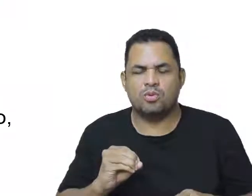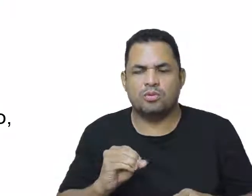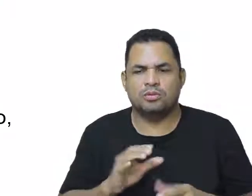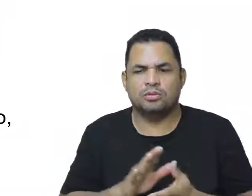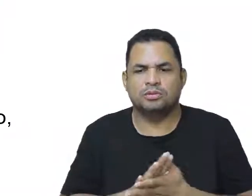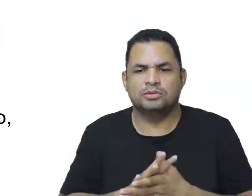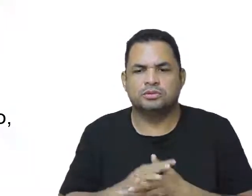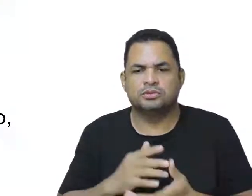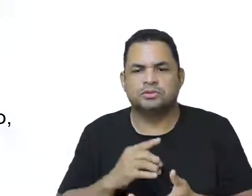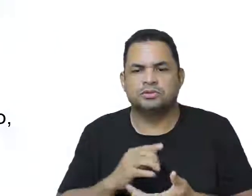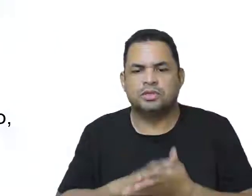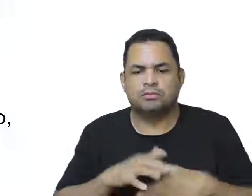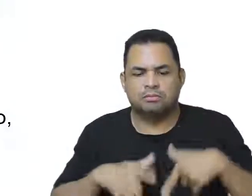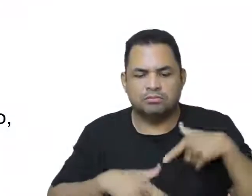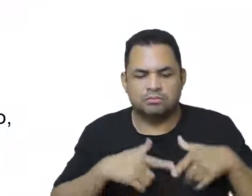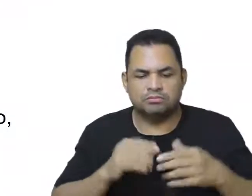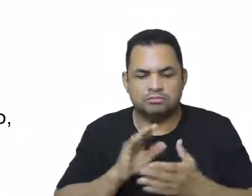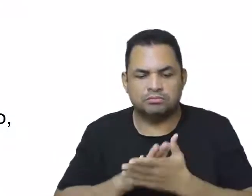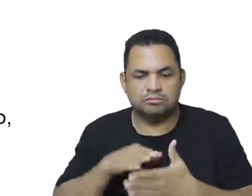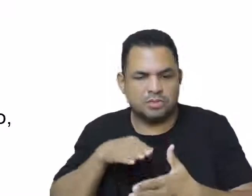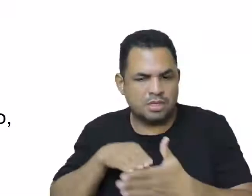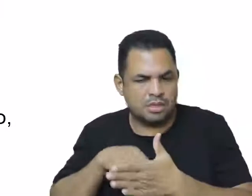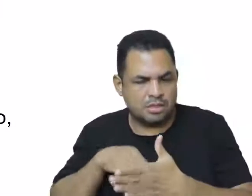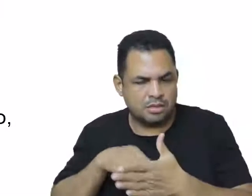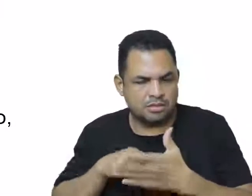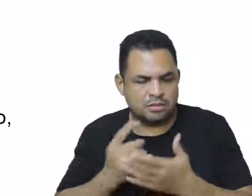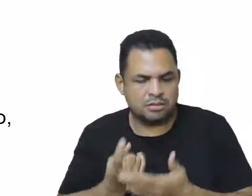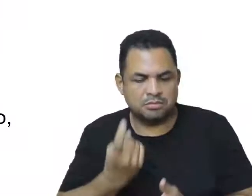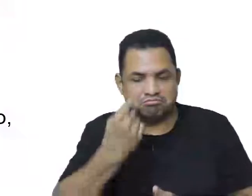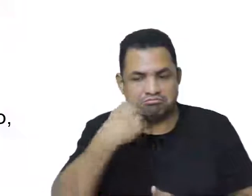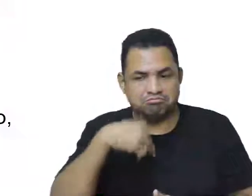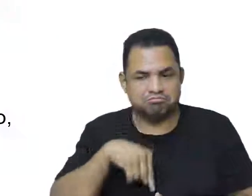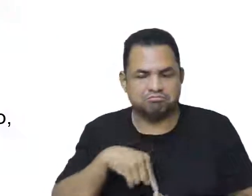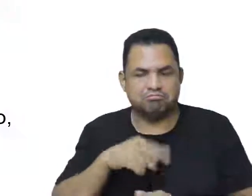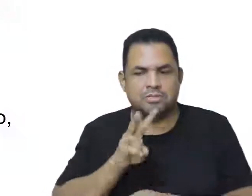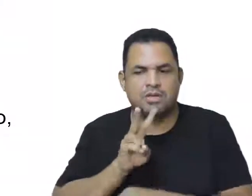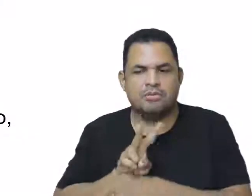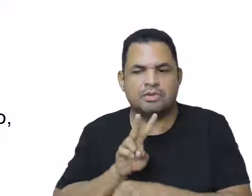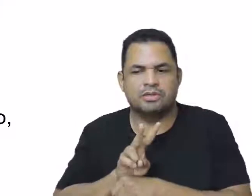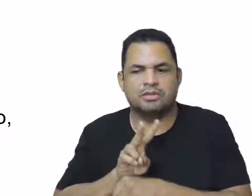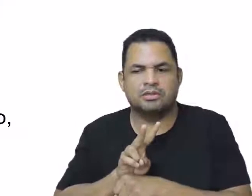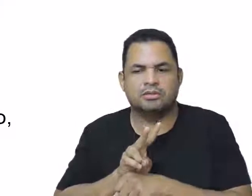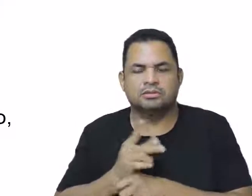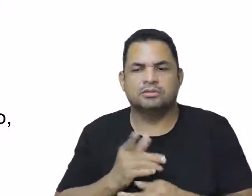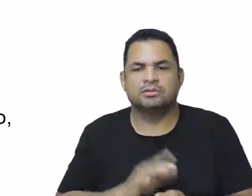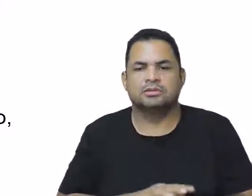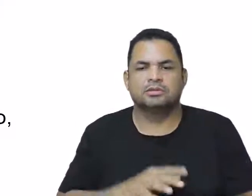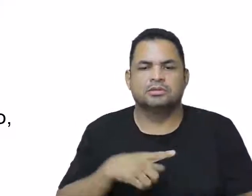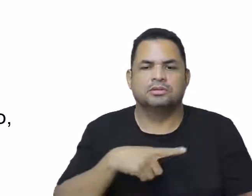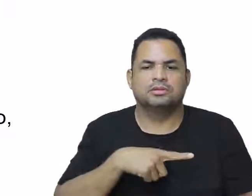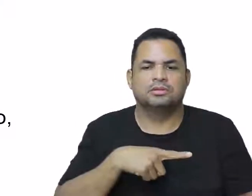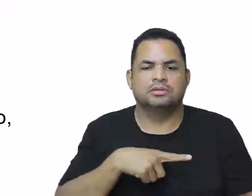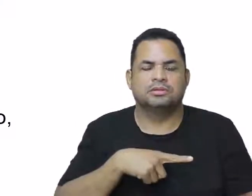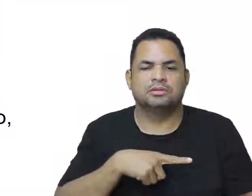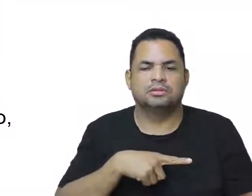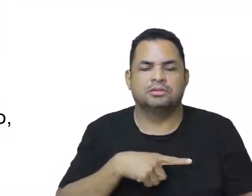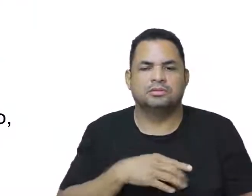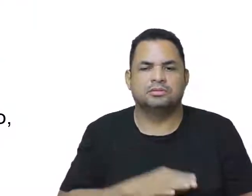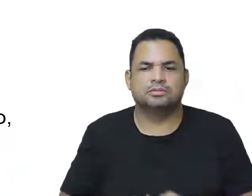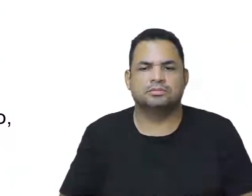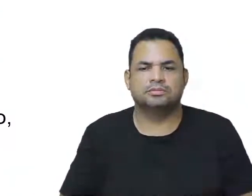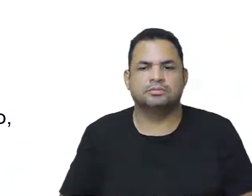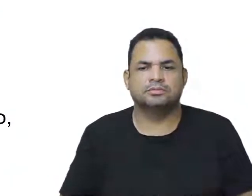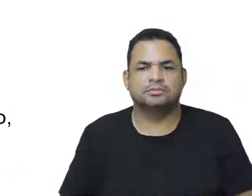sendo produzido, retendo esses agentes invasores e com a ajuda dessas células, né, pseudoestratificadas, que são